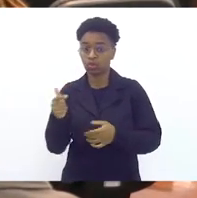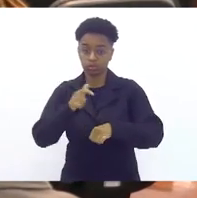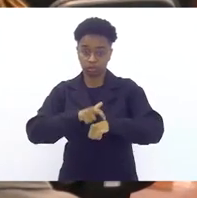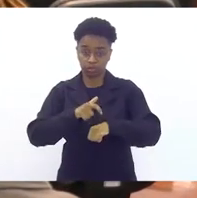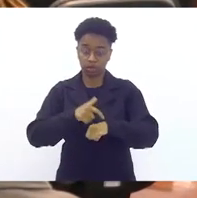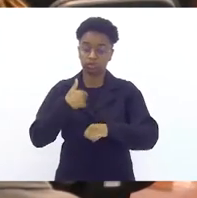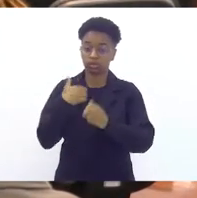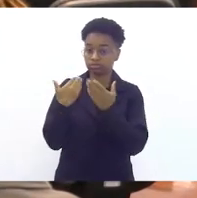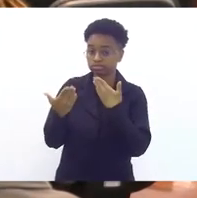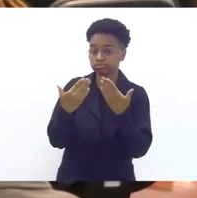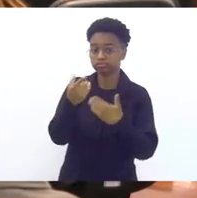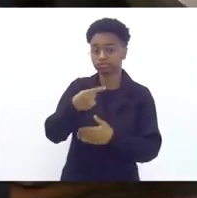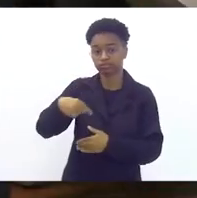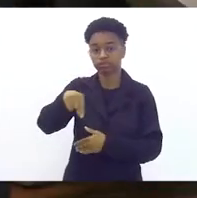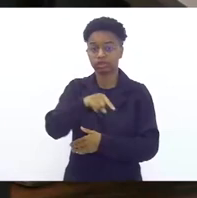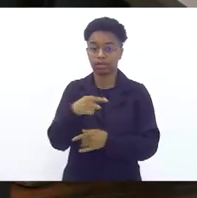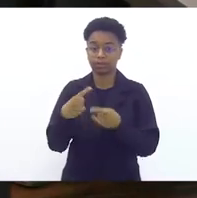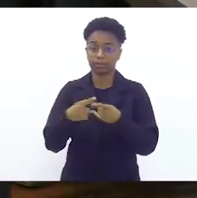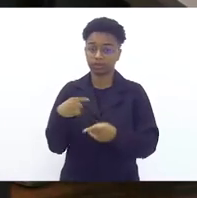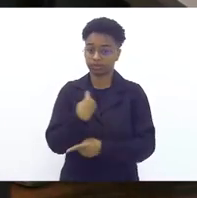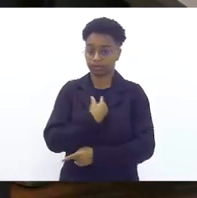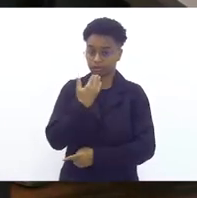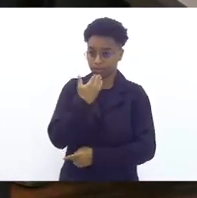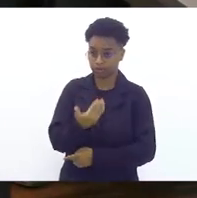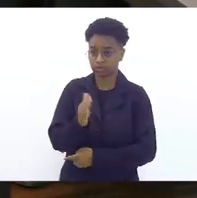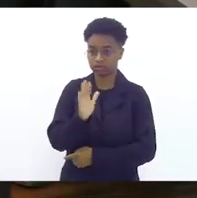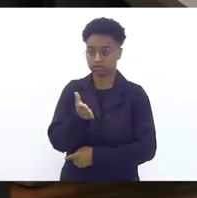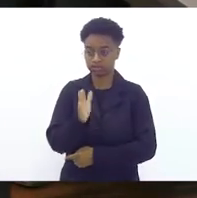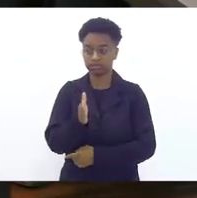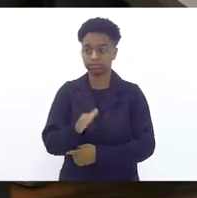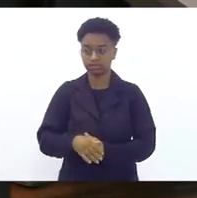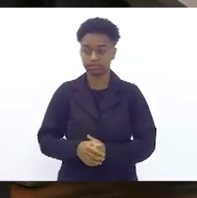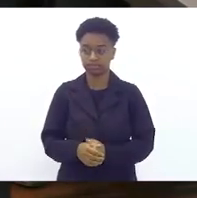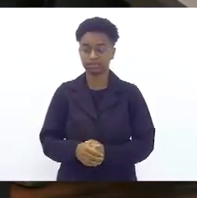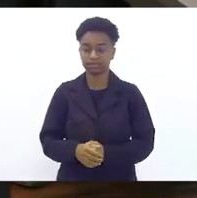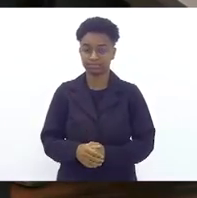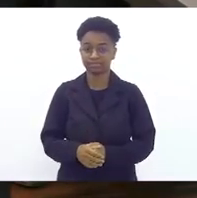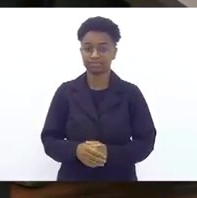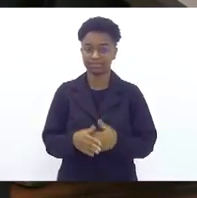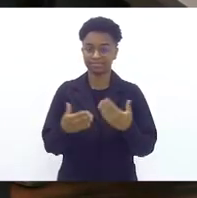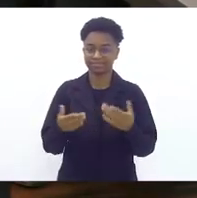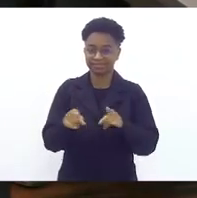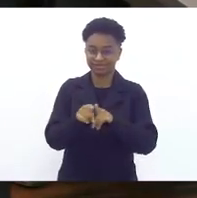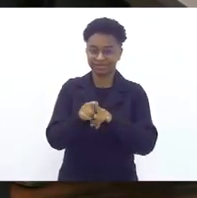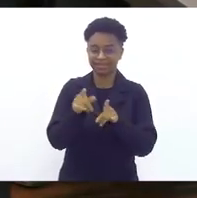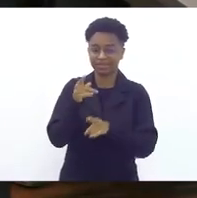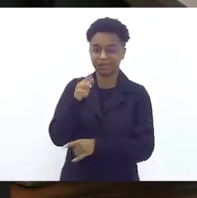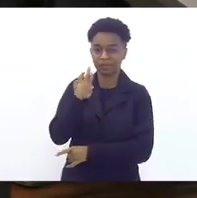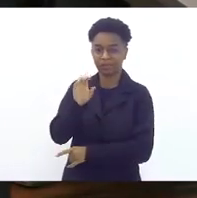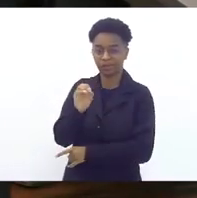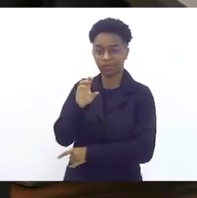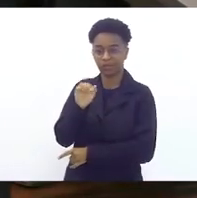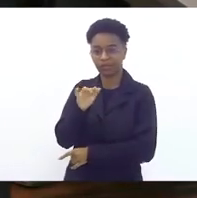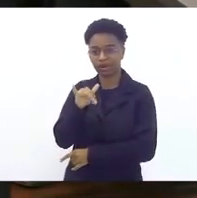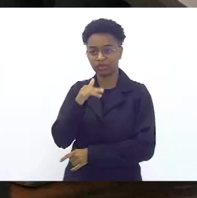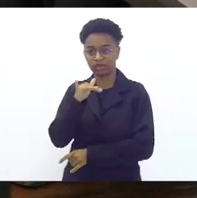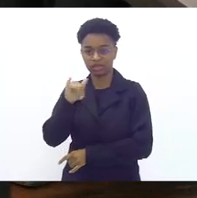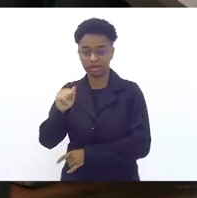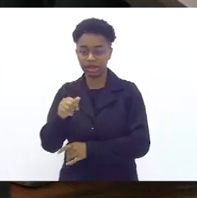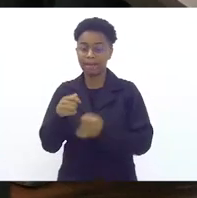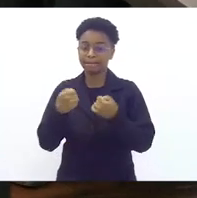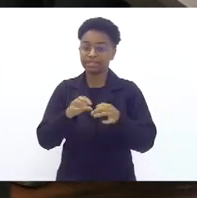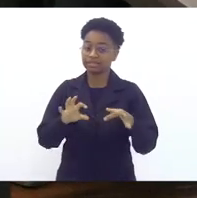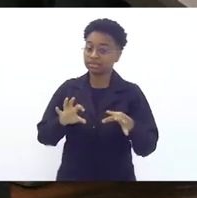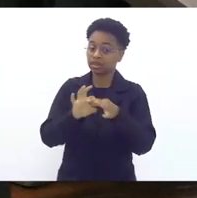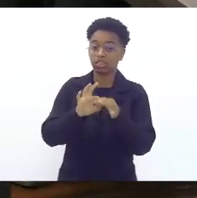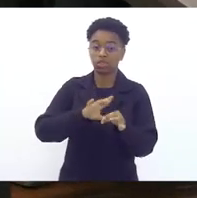conversar com os senhores, que nós já pedimos isso, já teve parecer até da própria procuradoria, que a autarquia tem que ser vinculada,